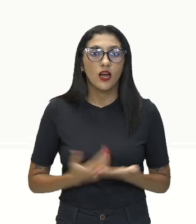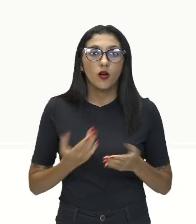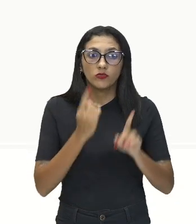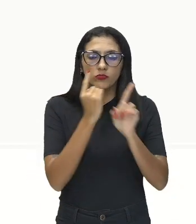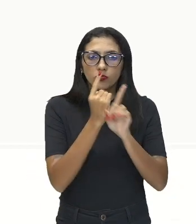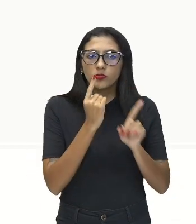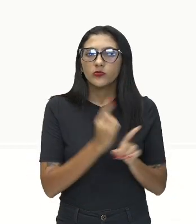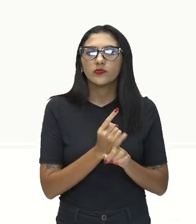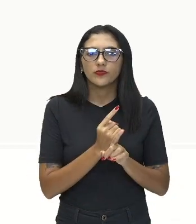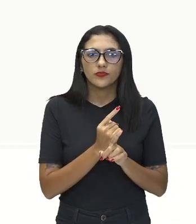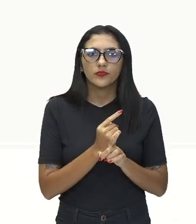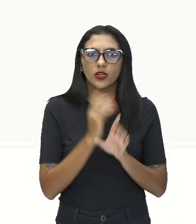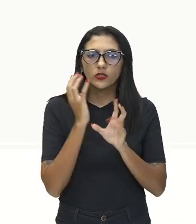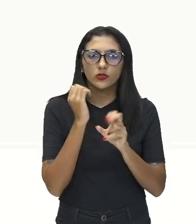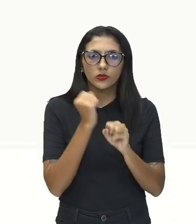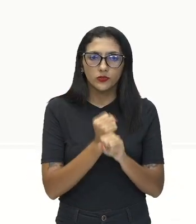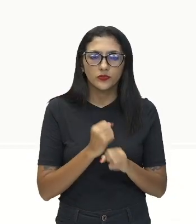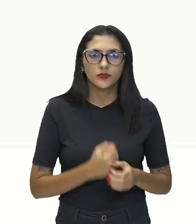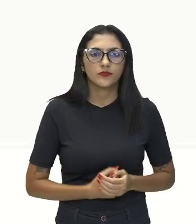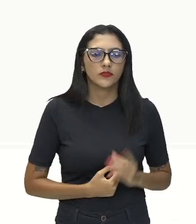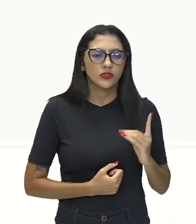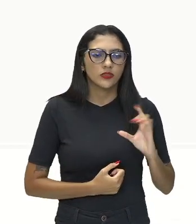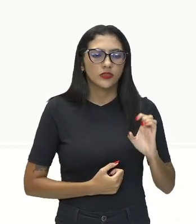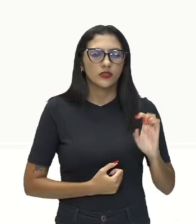determinante. Determinante de A.